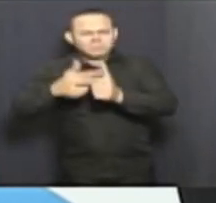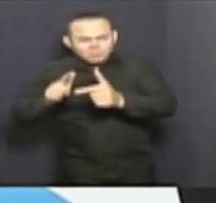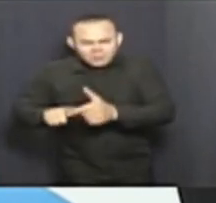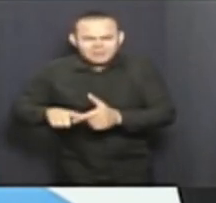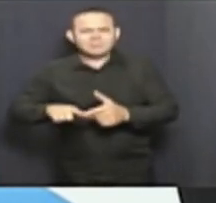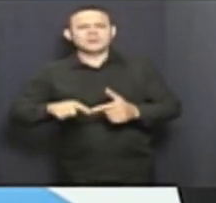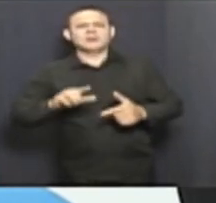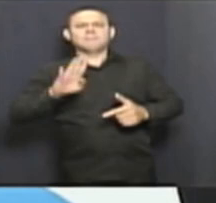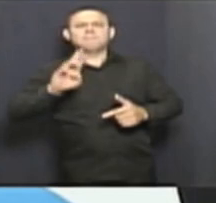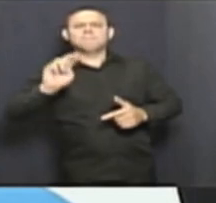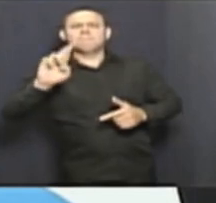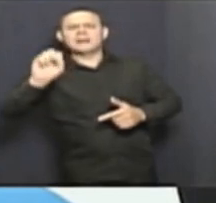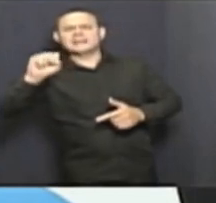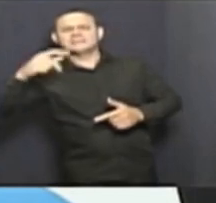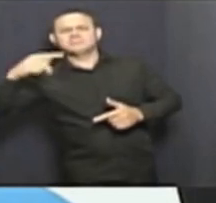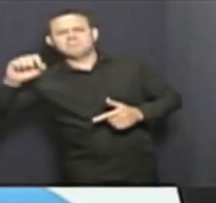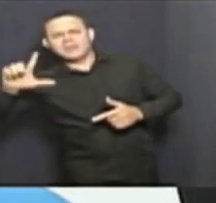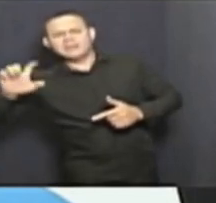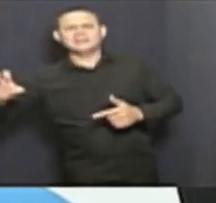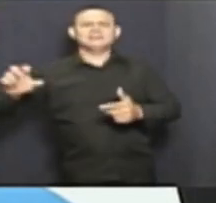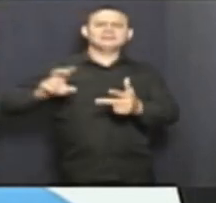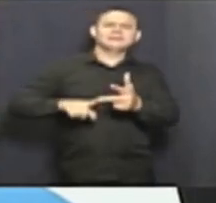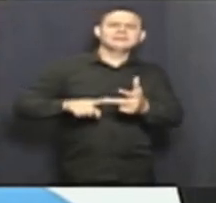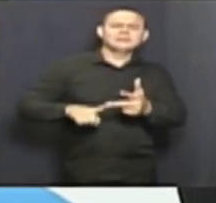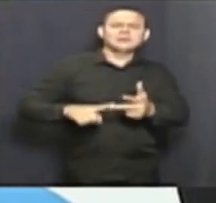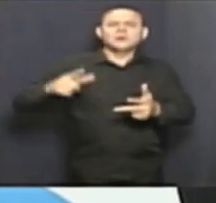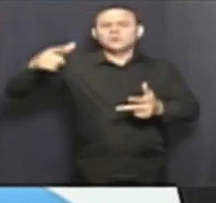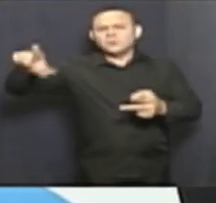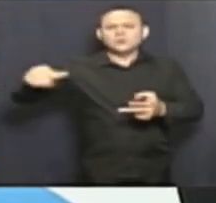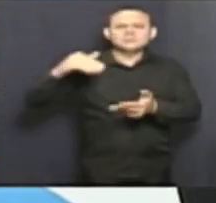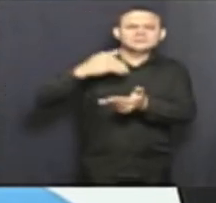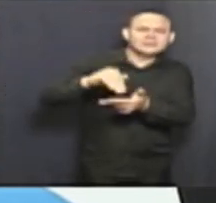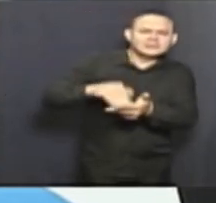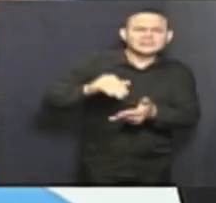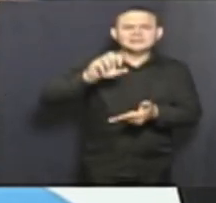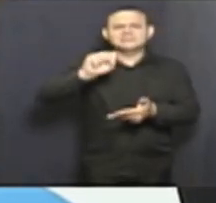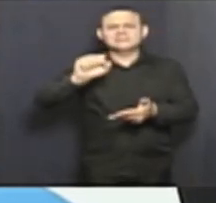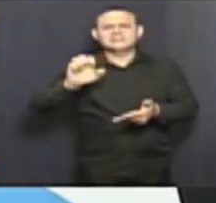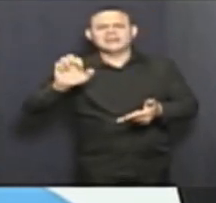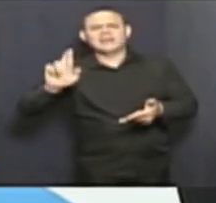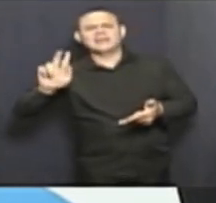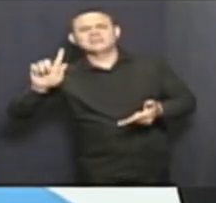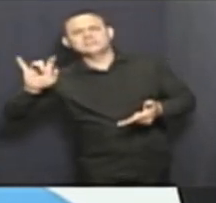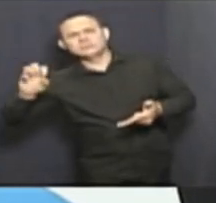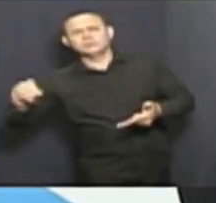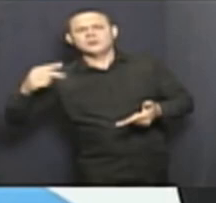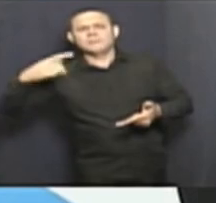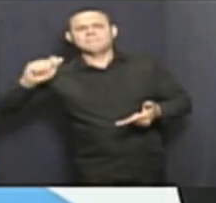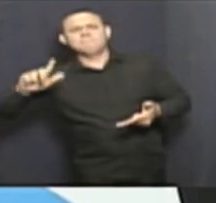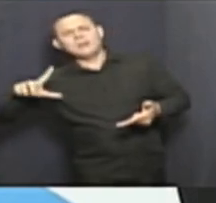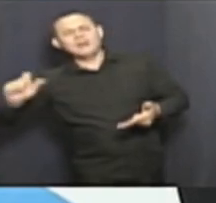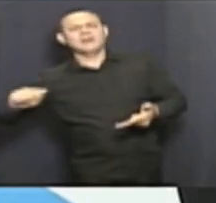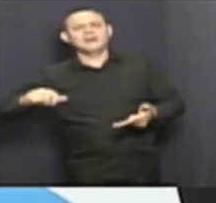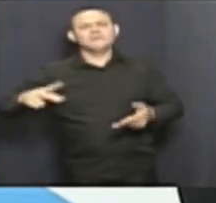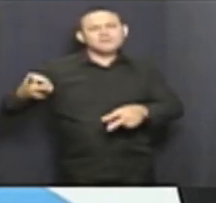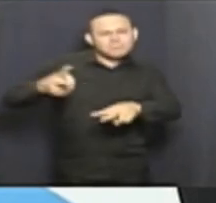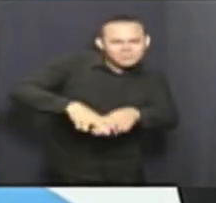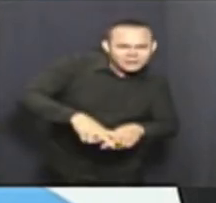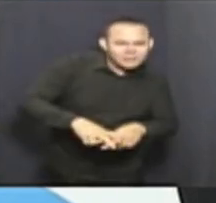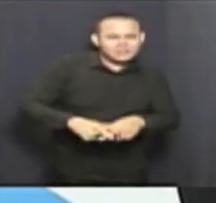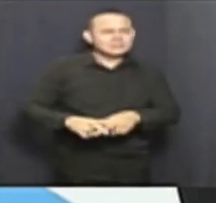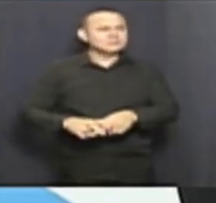emprego de avião por um secretário chamado sérgio de paula que foi preso recentemente o